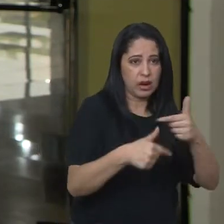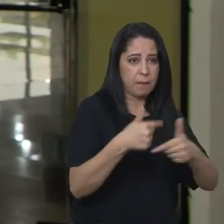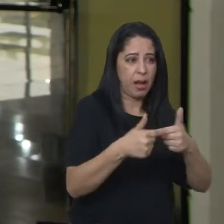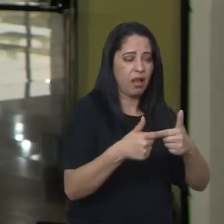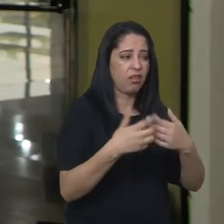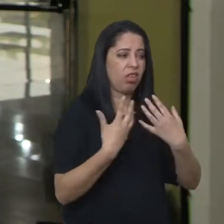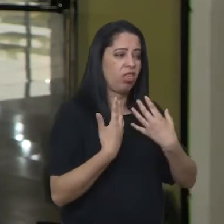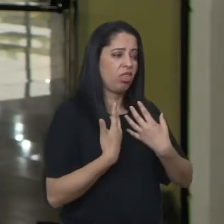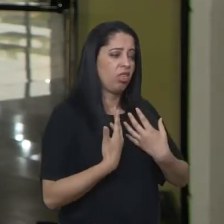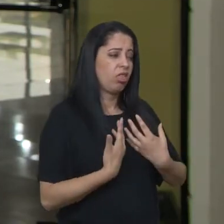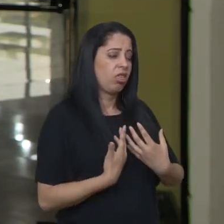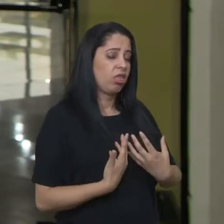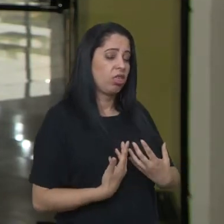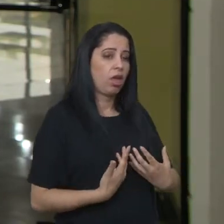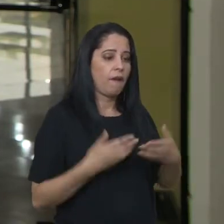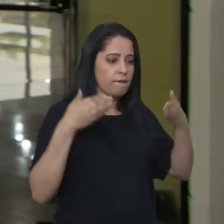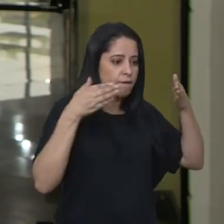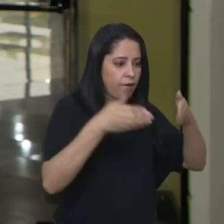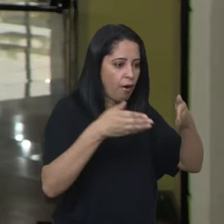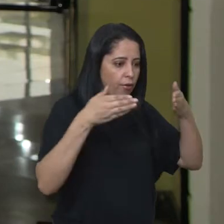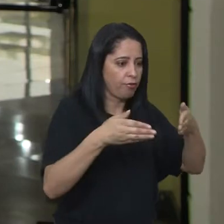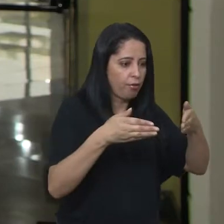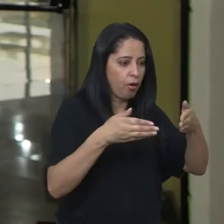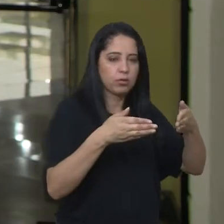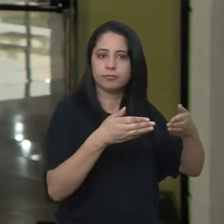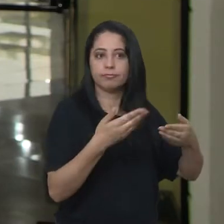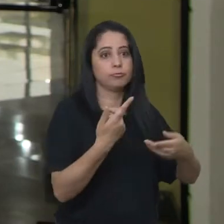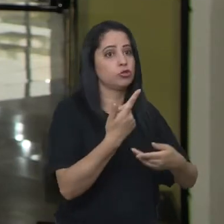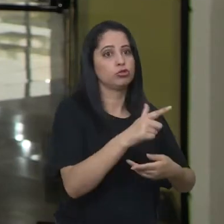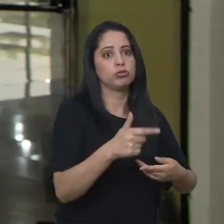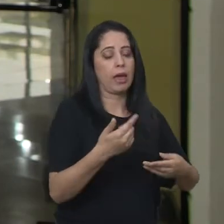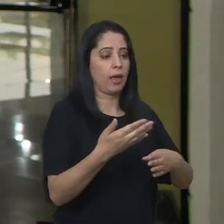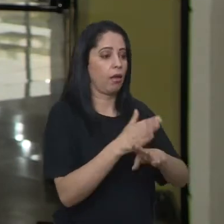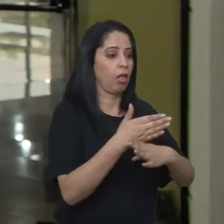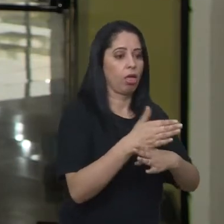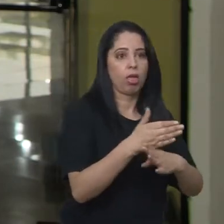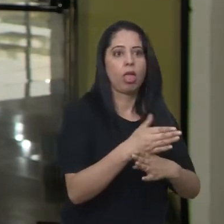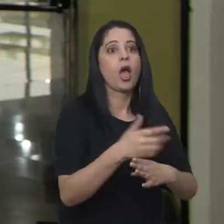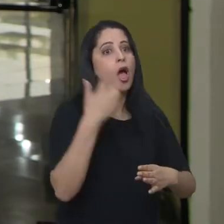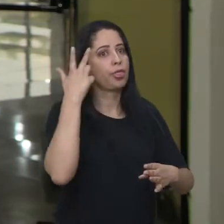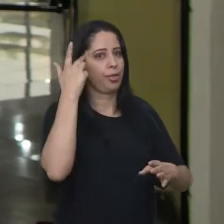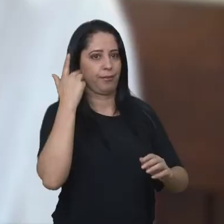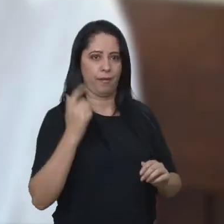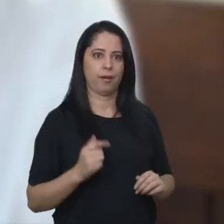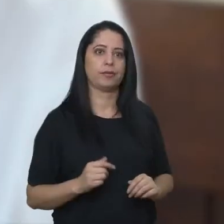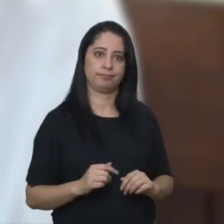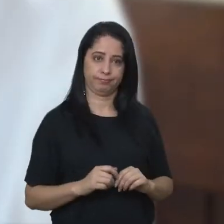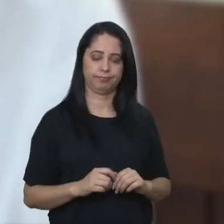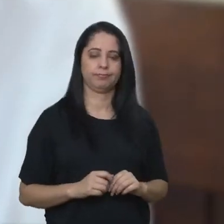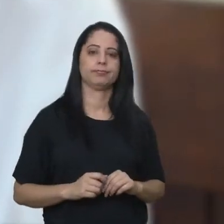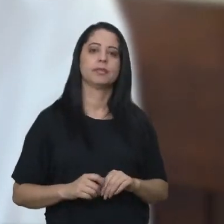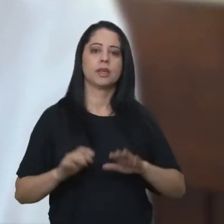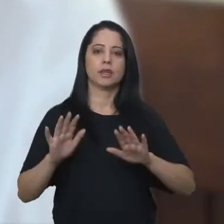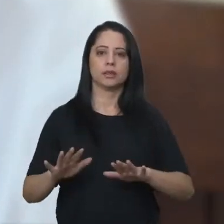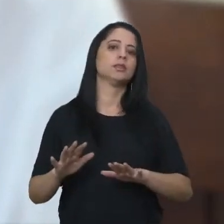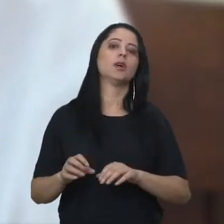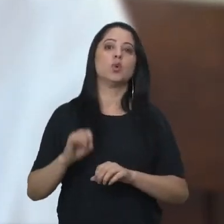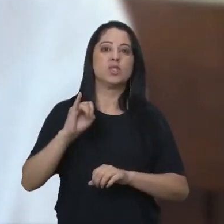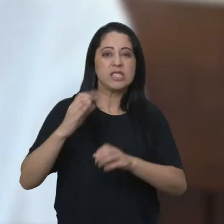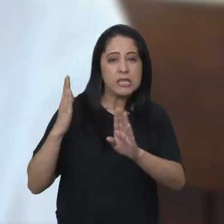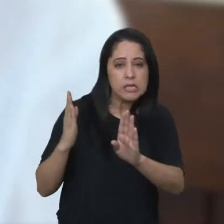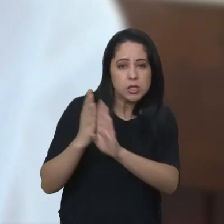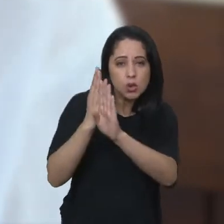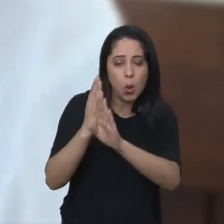da pessoa ficar focada, né, do foco na atividade que ela está exercendo. O mais importante é que a partir